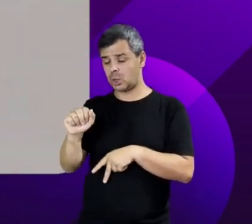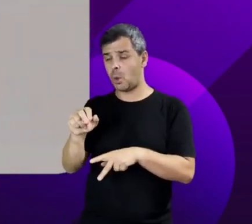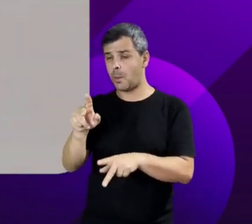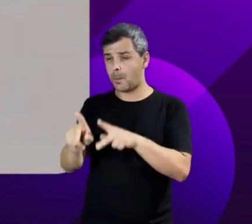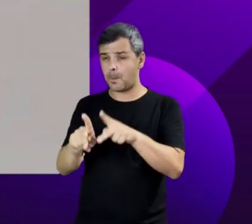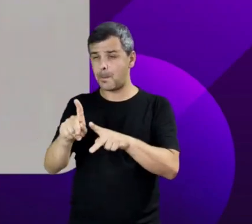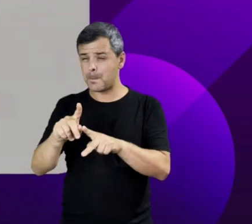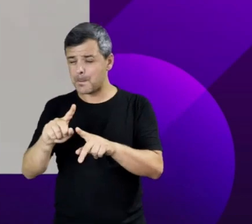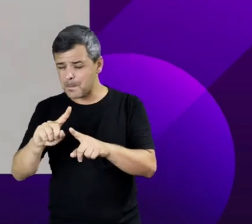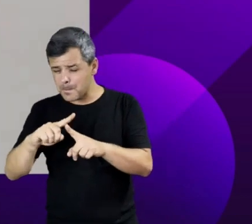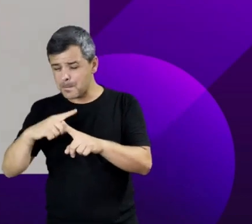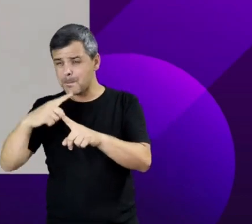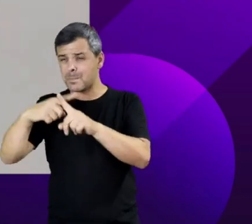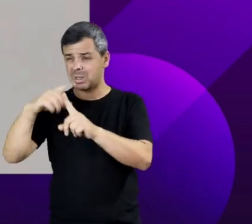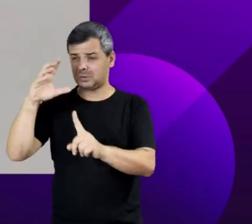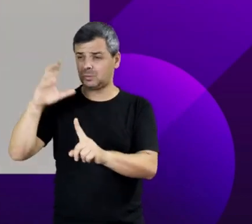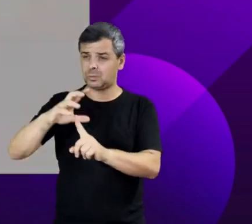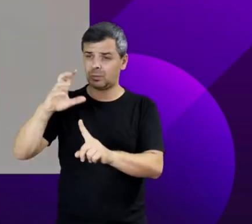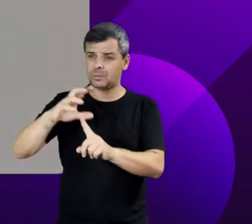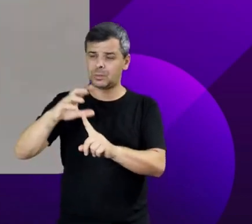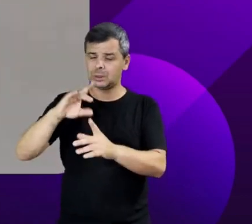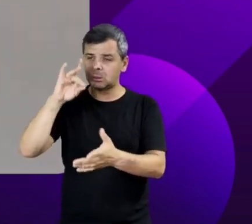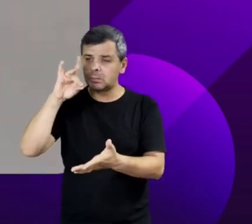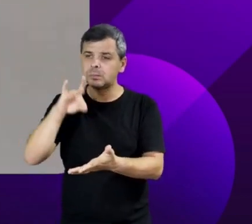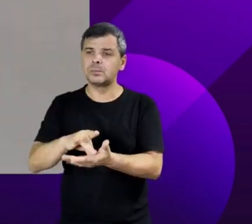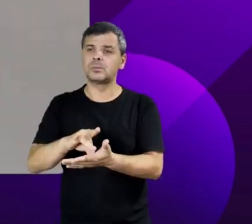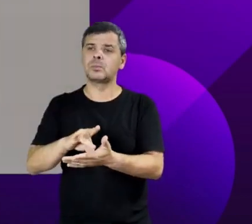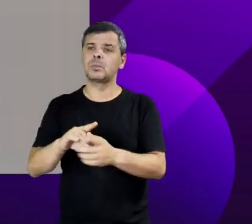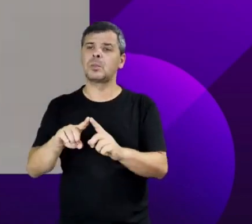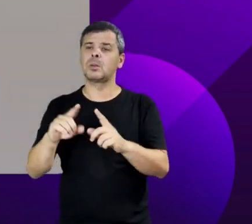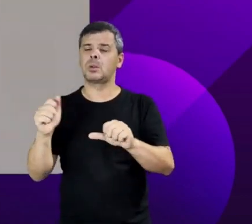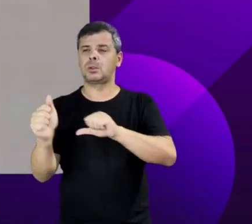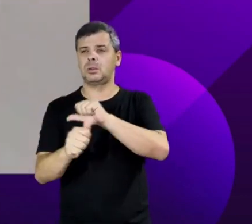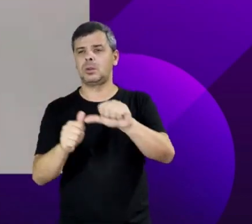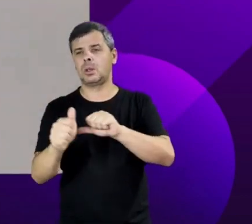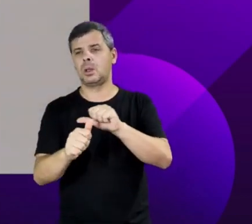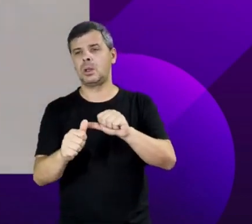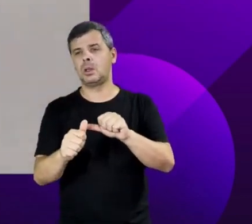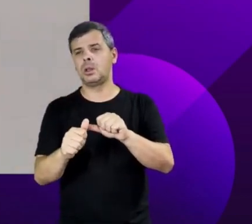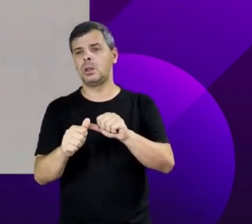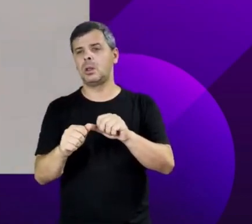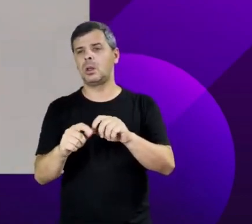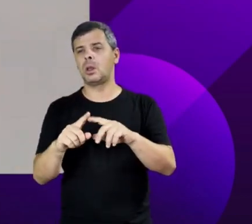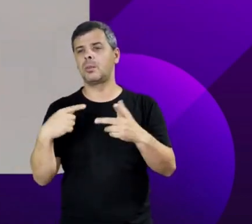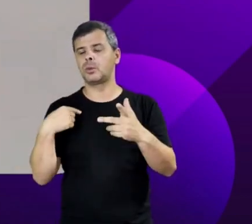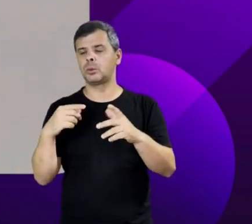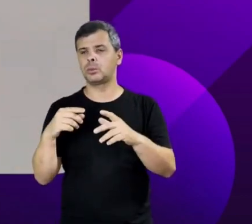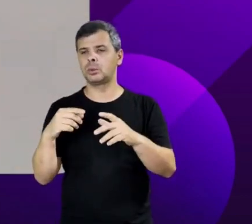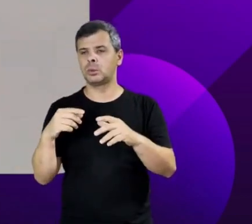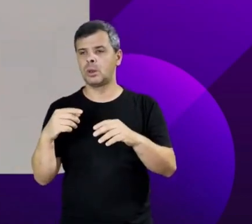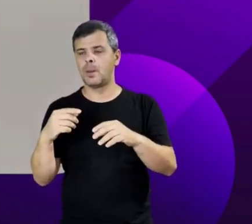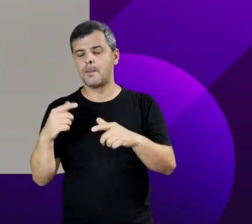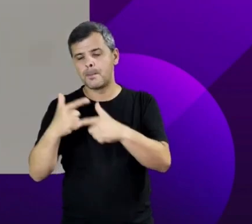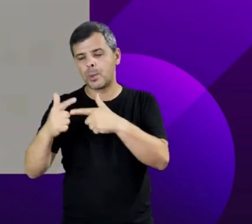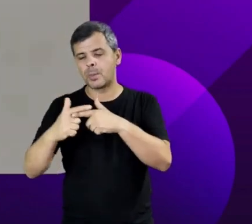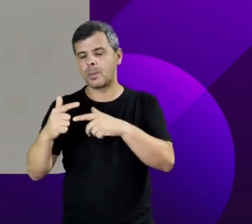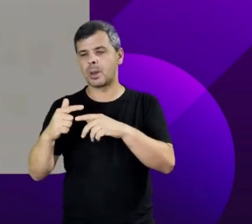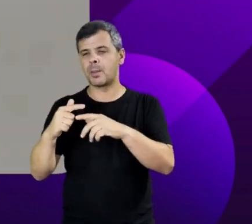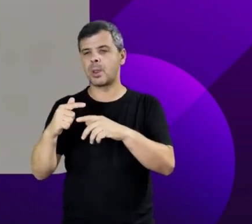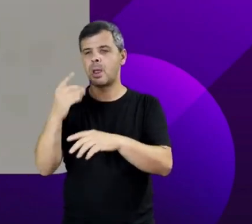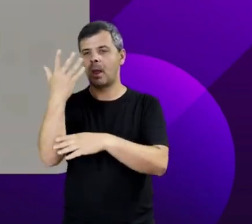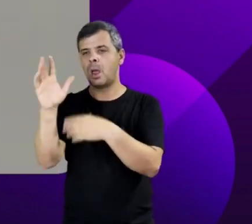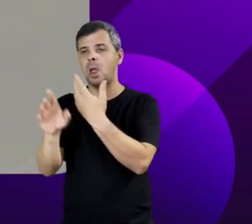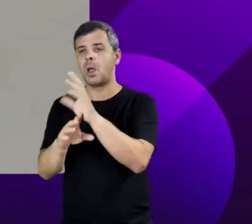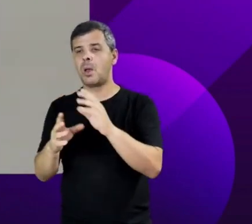são mais afetadas efetivamente por essas transformações, por esse colapso ambiental. Ou